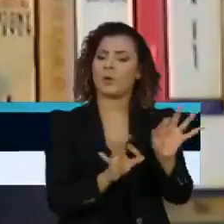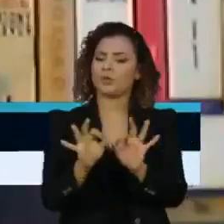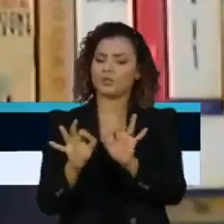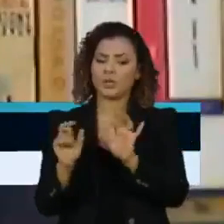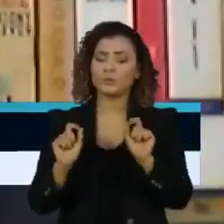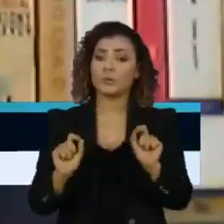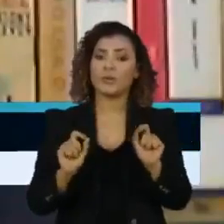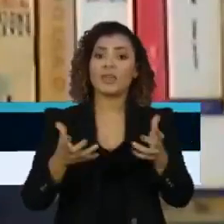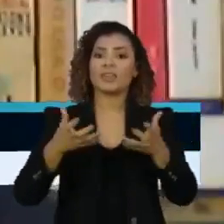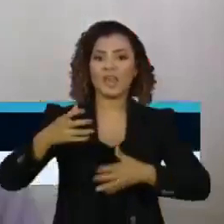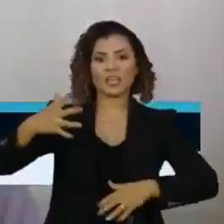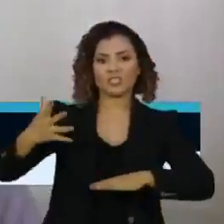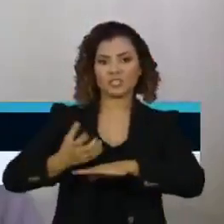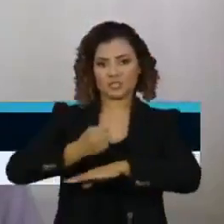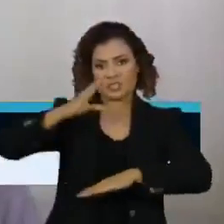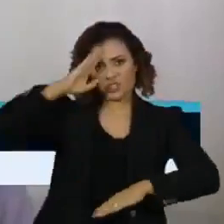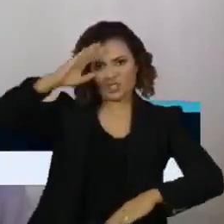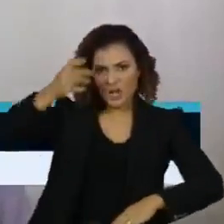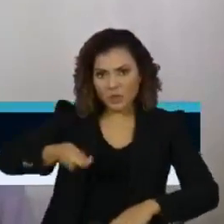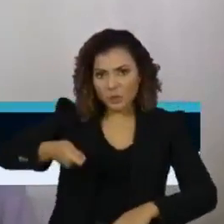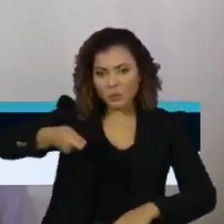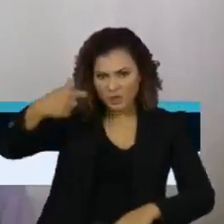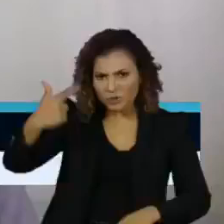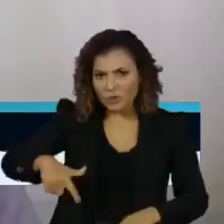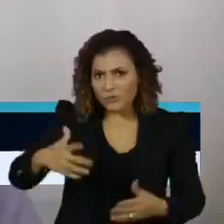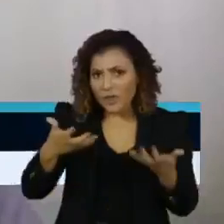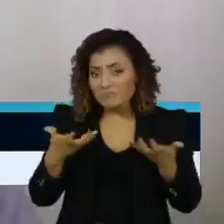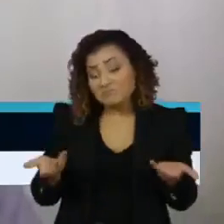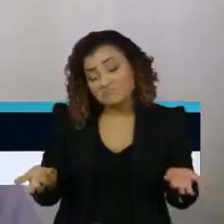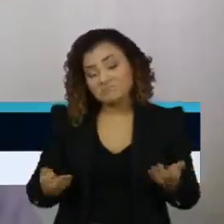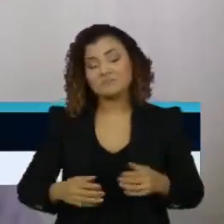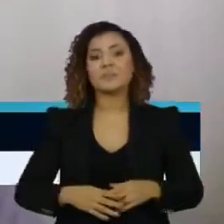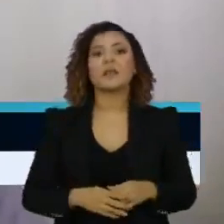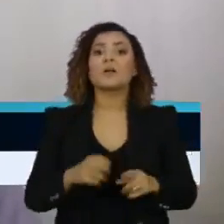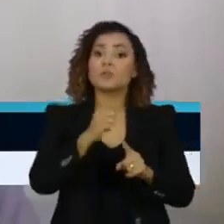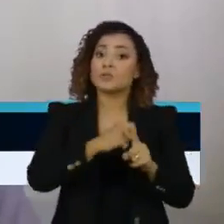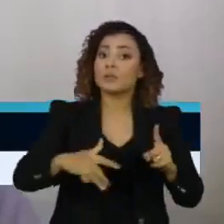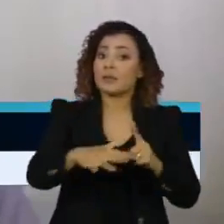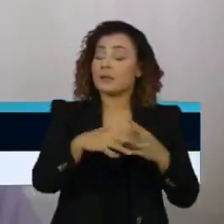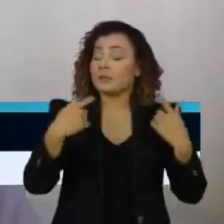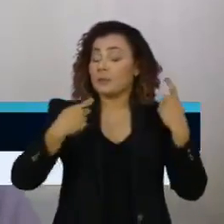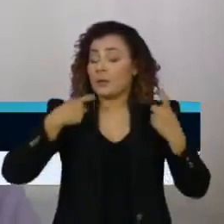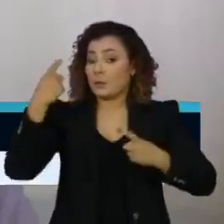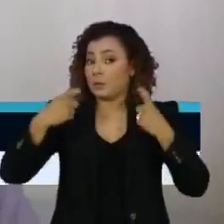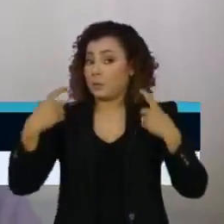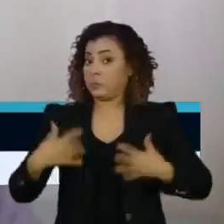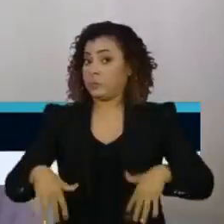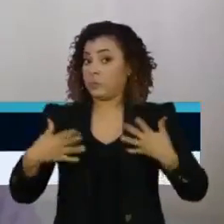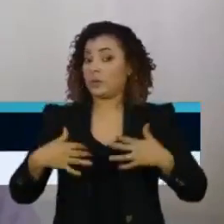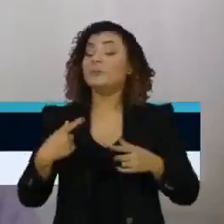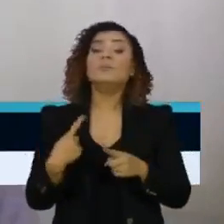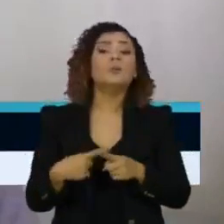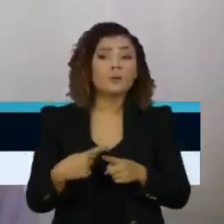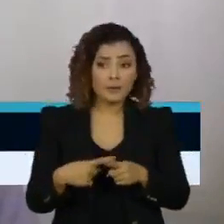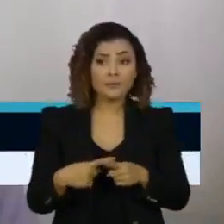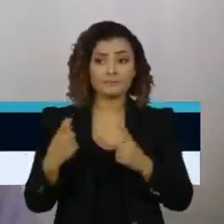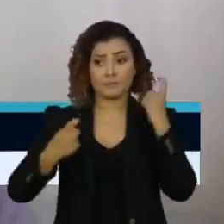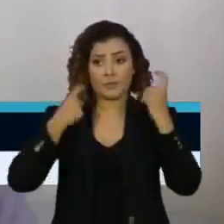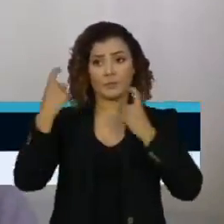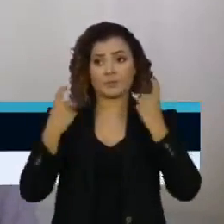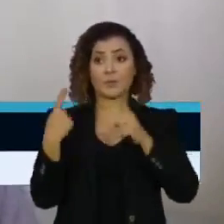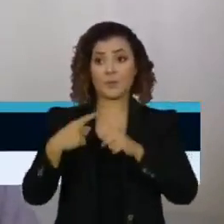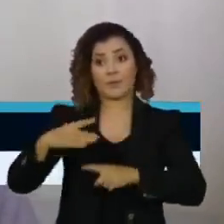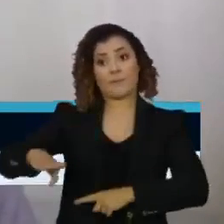a imposição de uma ditadura. A sociedade deve receber essa notícia com muita preocupação. Primeiro, porque demonstra